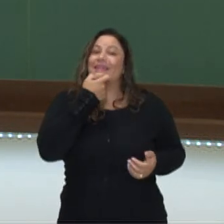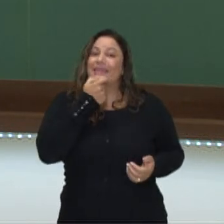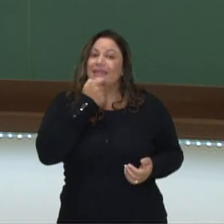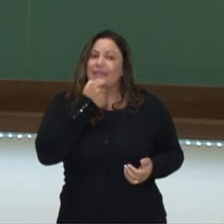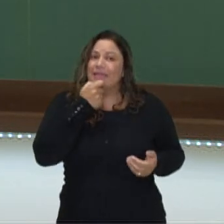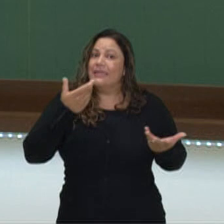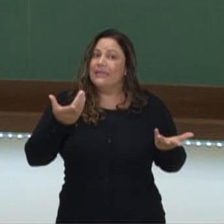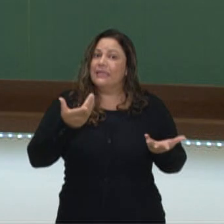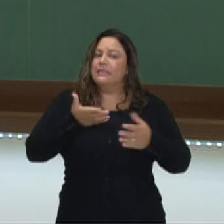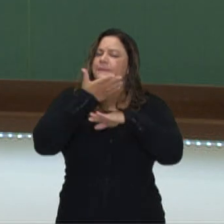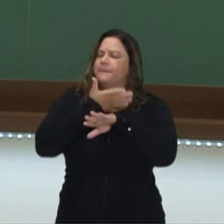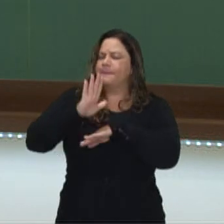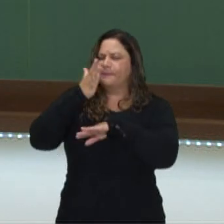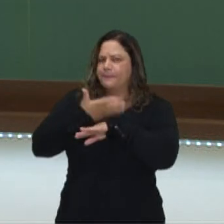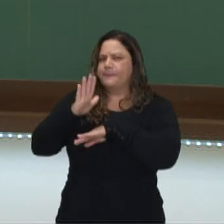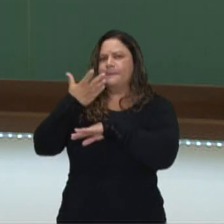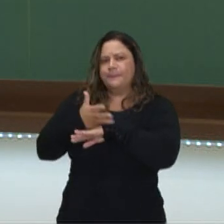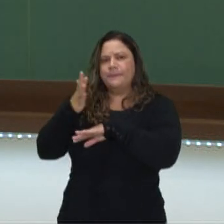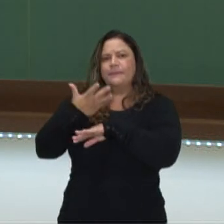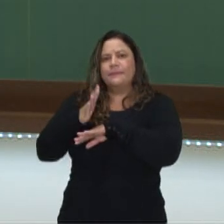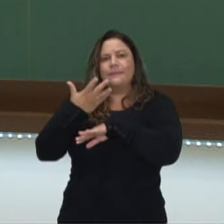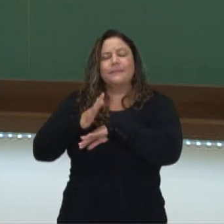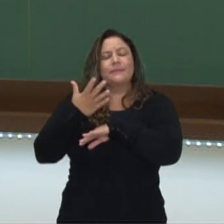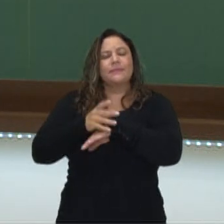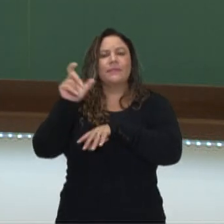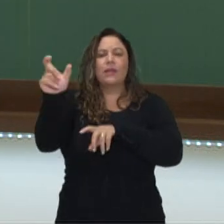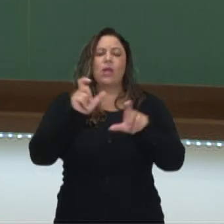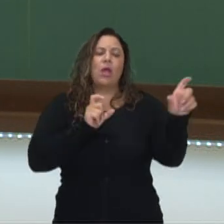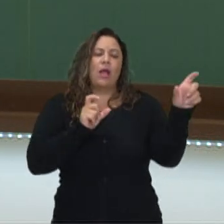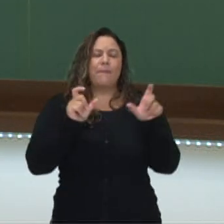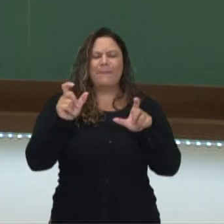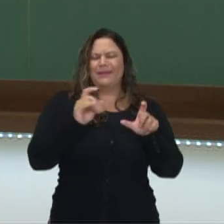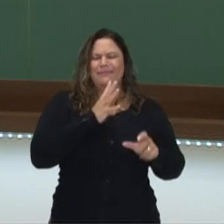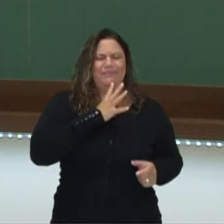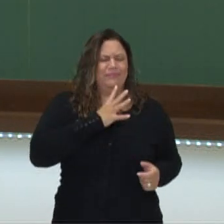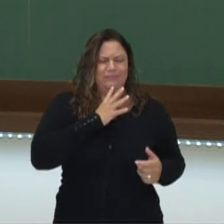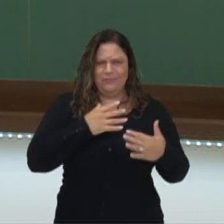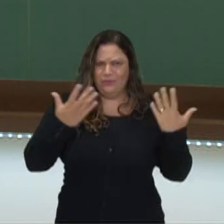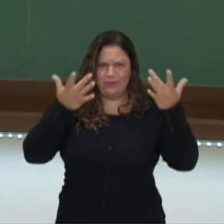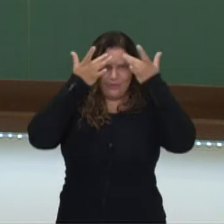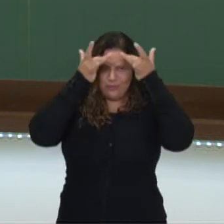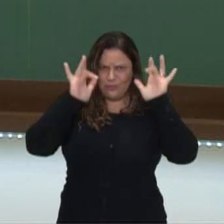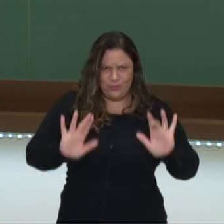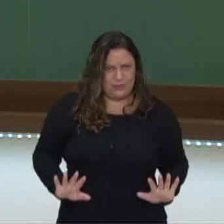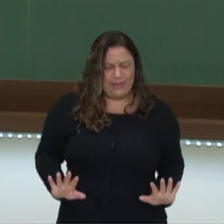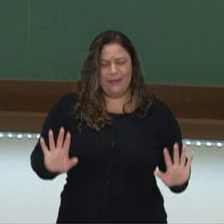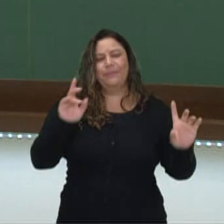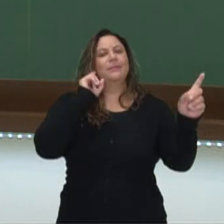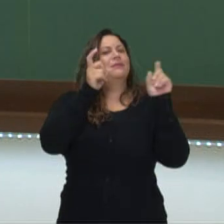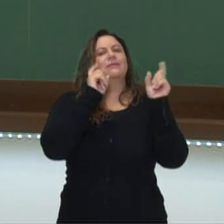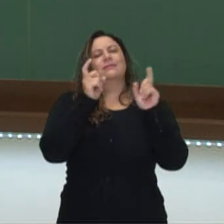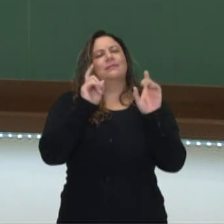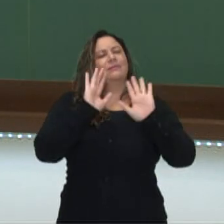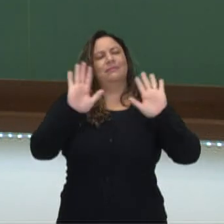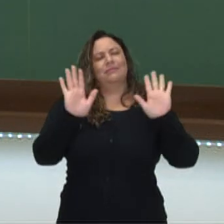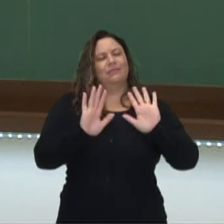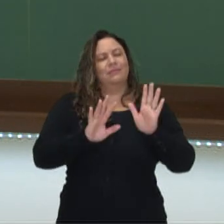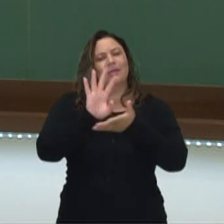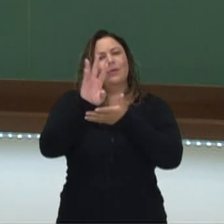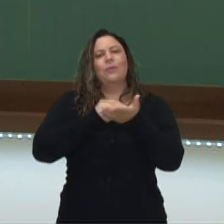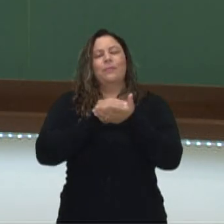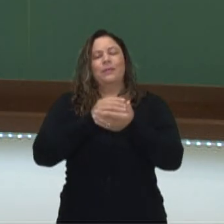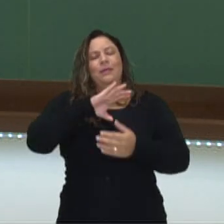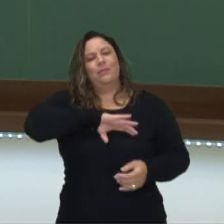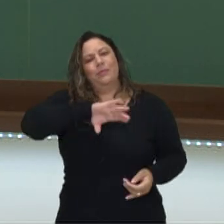É bom para vocês praticarem. Se tem ali alguma palavra que você não conhece, que você não sabe escrever em inglês, não se preocupe, anota em português mesmo,